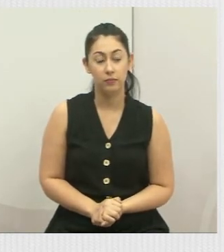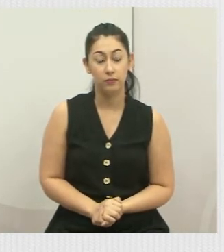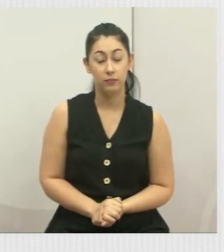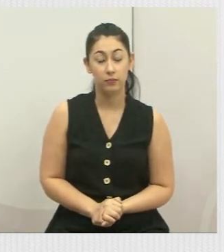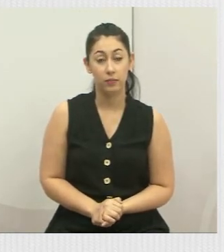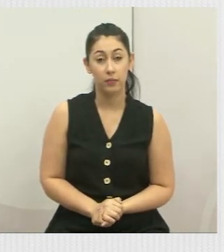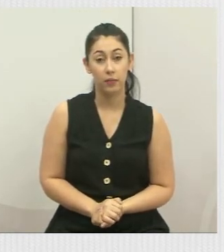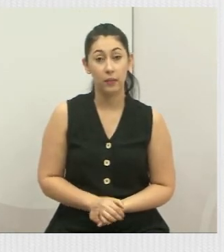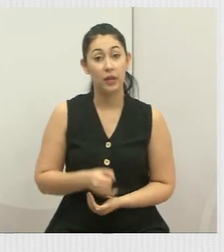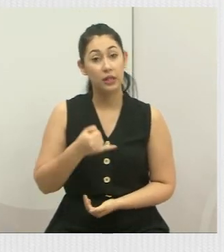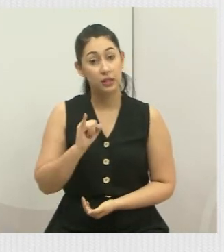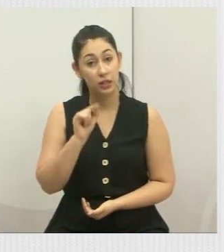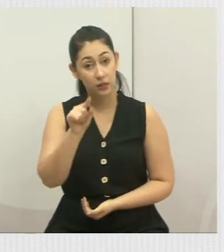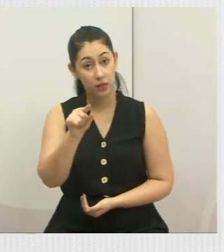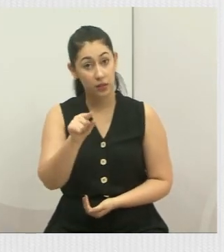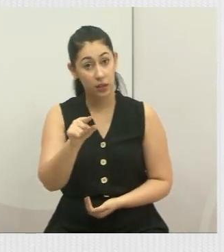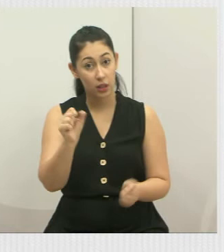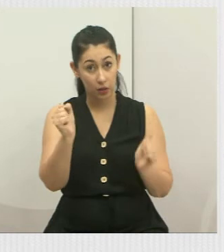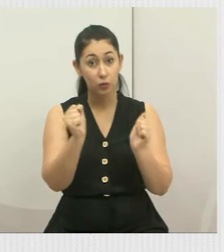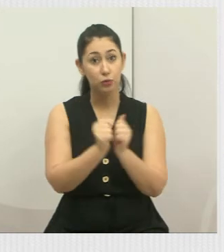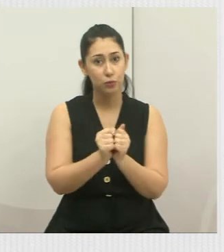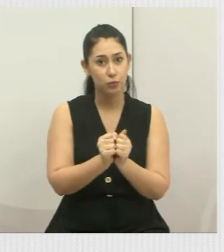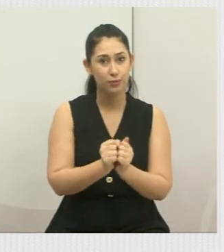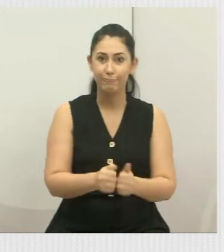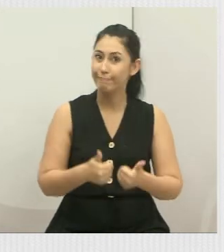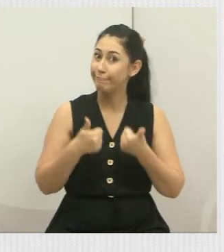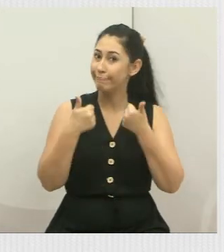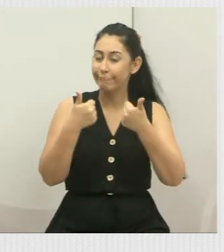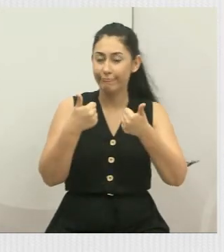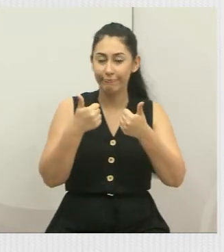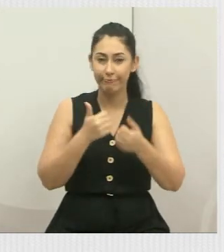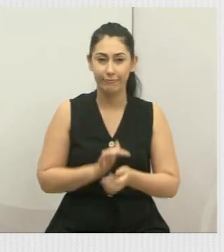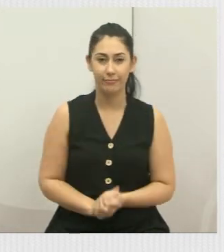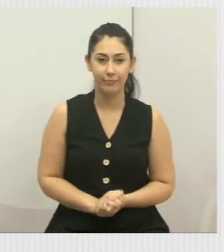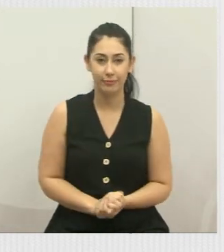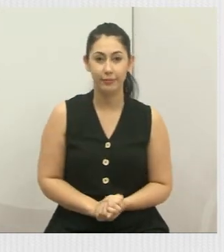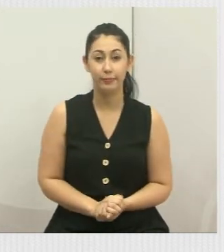Se você está aqui com a gente, já é um bom indicador.